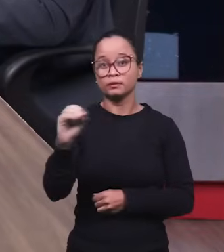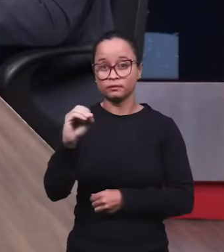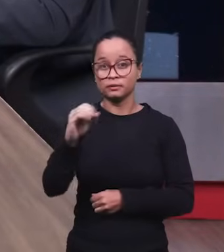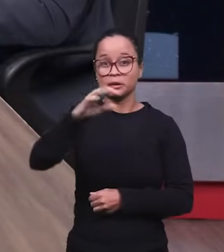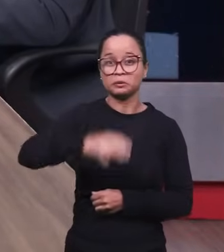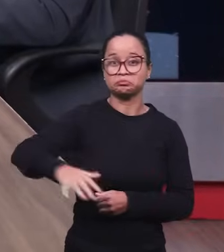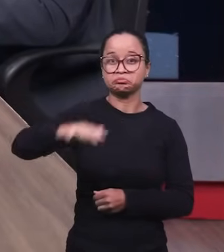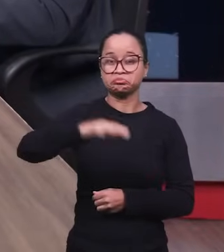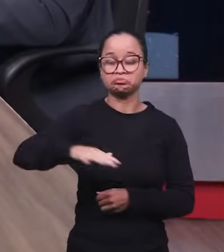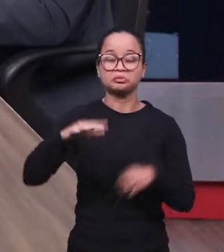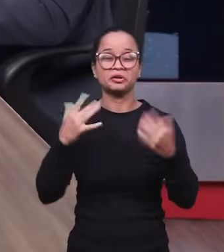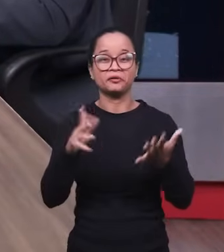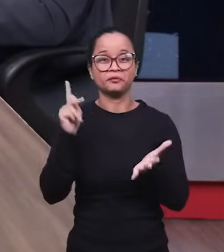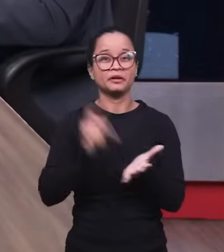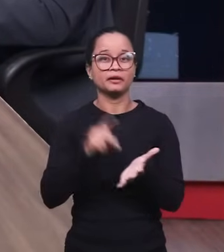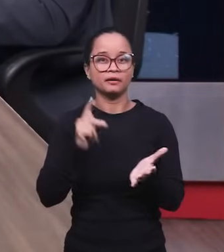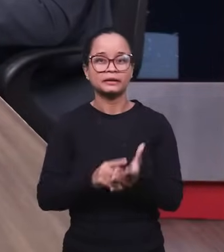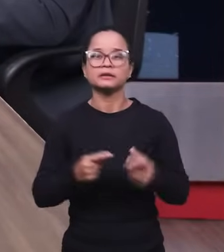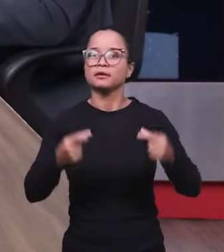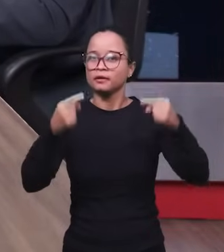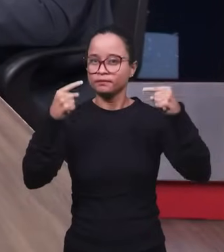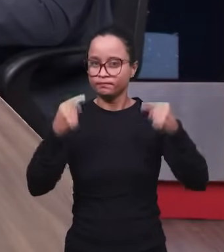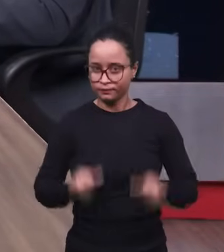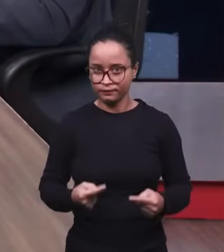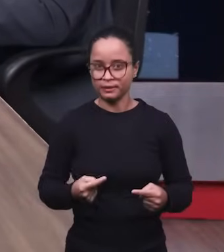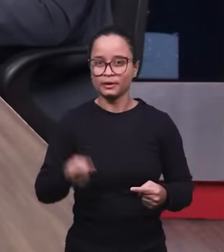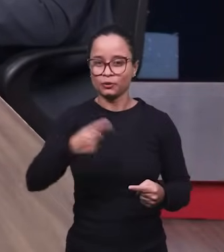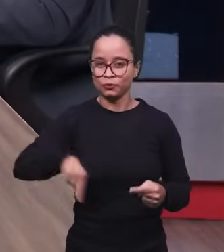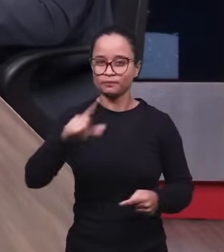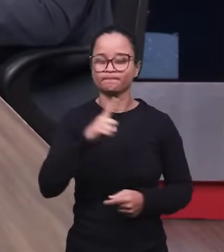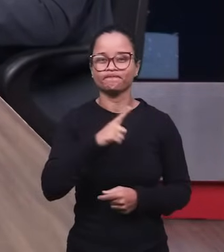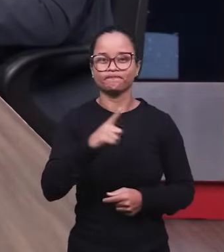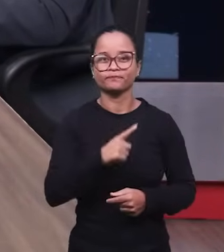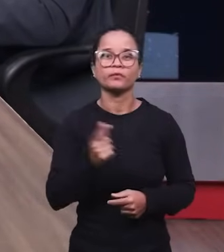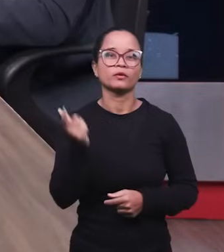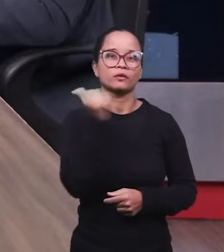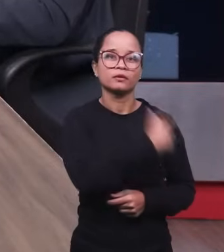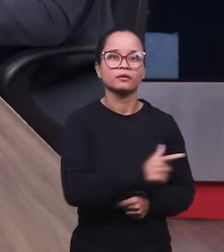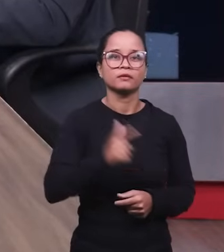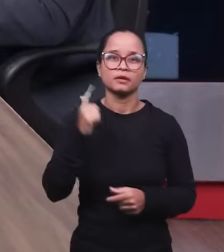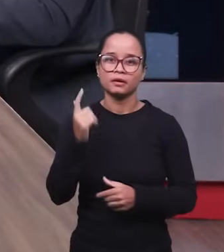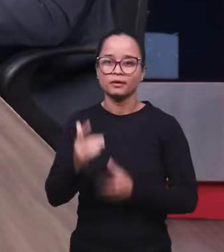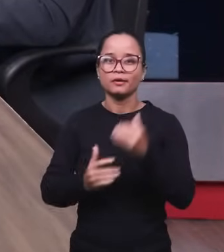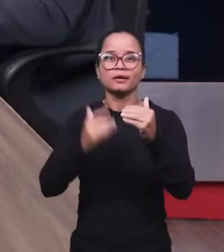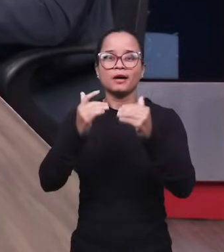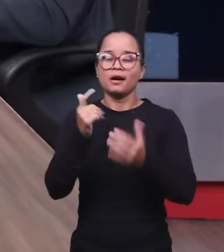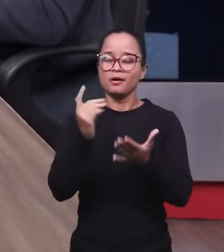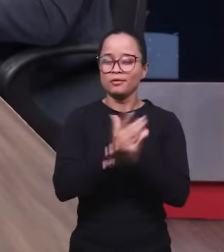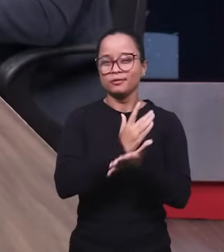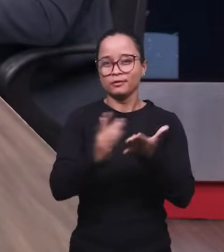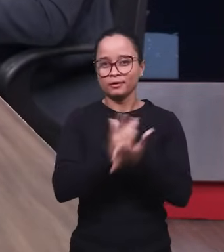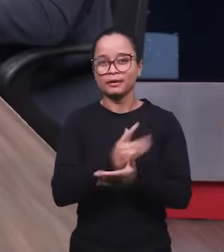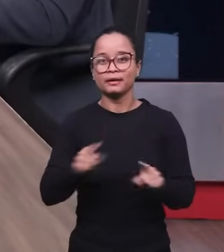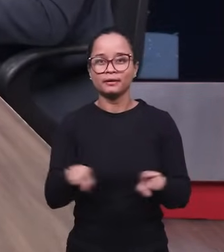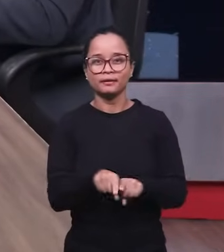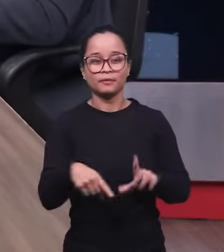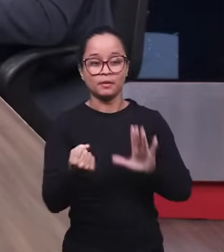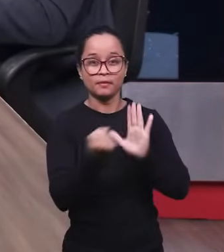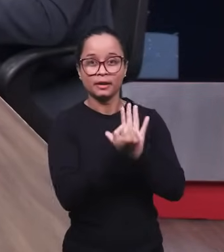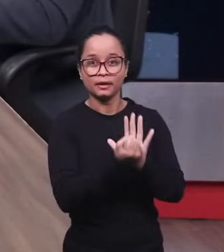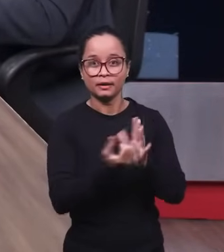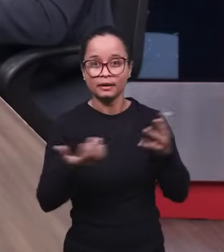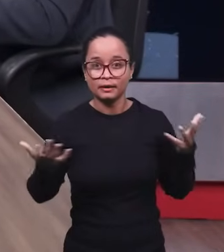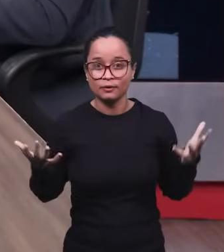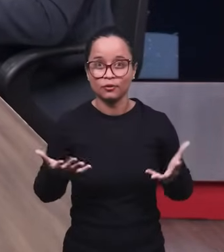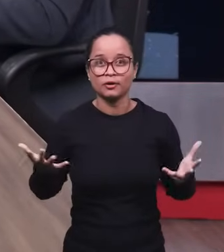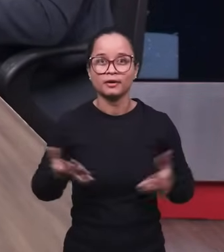naquela região. Então, realmente, são desafios que nós enfrentamos, que nós conseguimos superar alguns e que eles